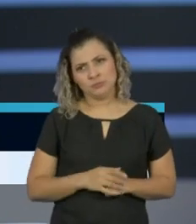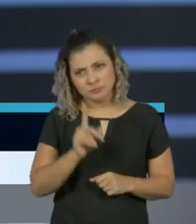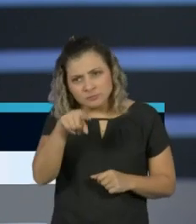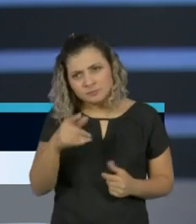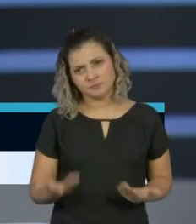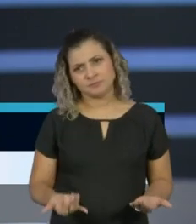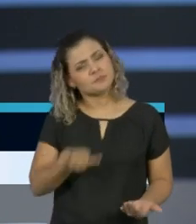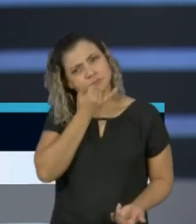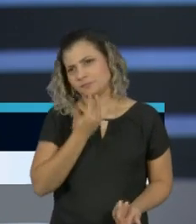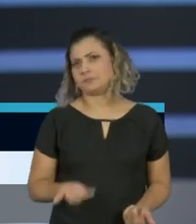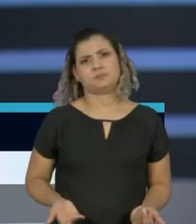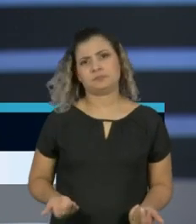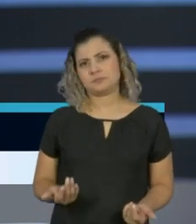no planeta é diferente daquele que eu vivo